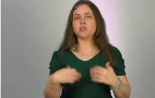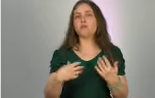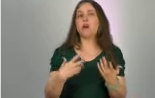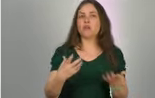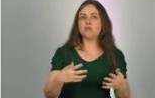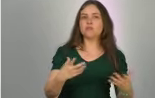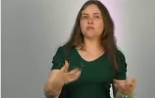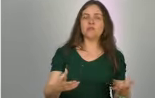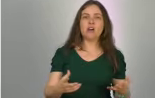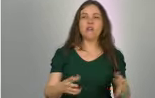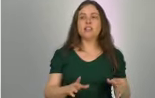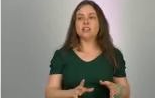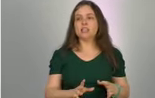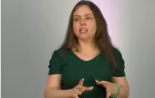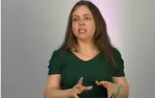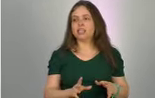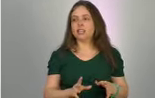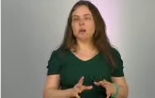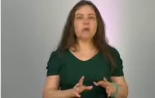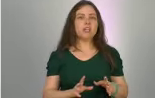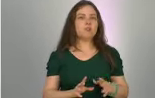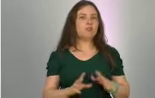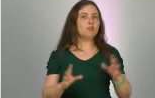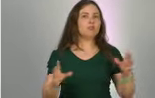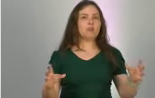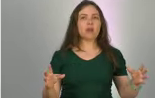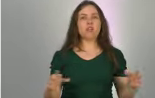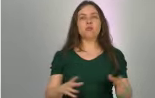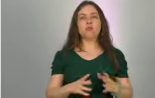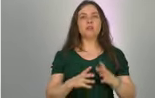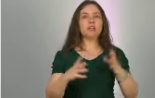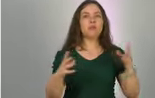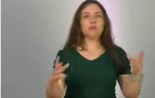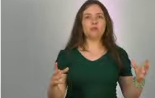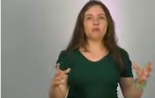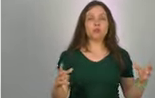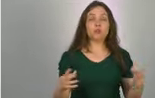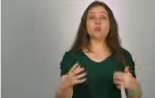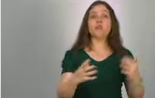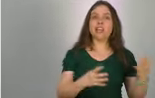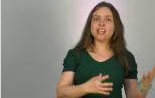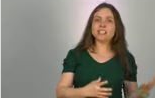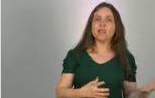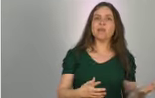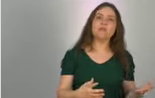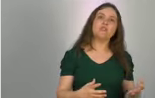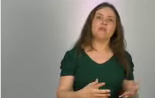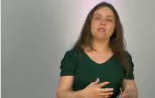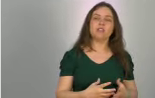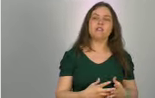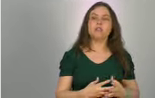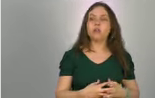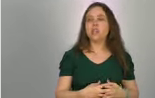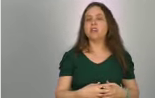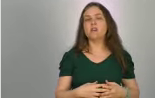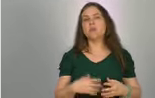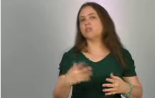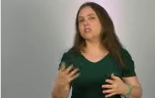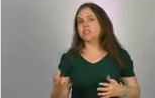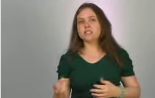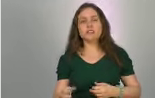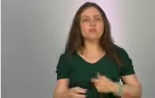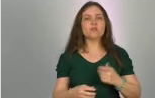iniciativa muito pessoal individual ele acabou ganhando um outro formato uma outra amplitude porque os colegas acabaram se envolvendo